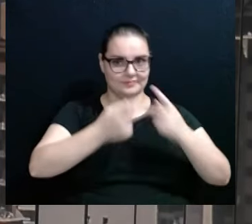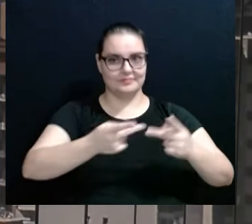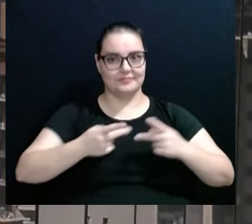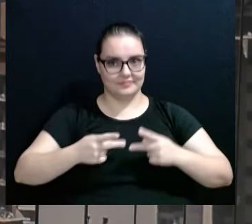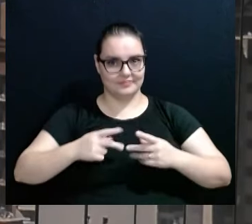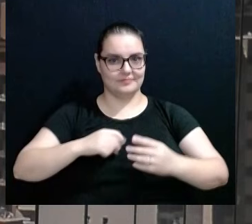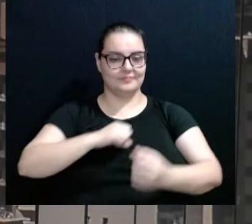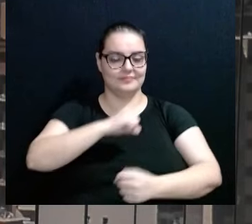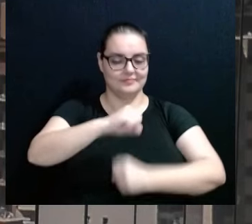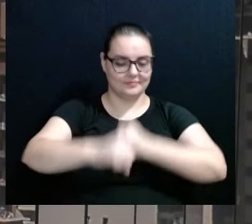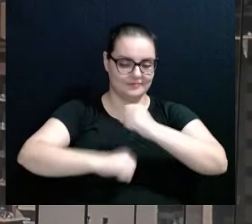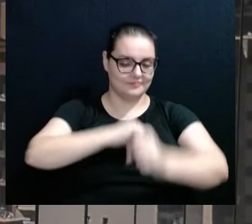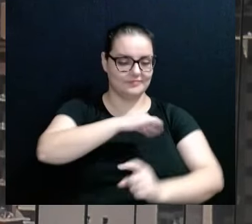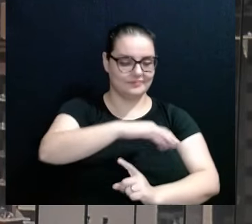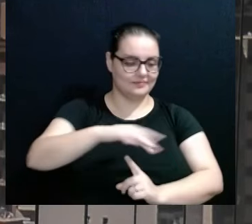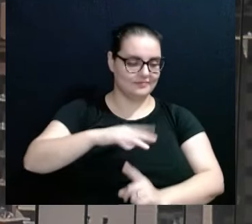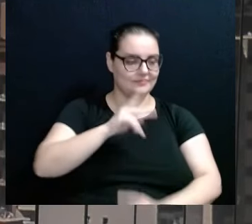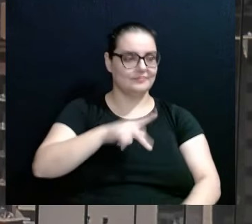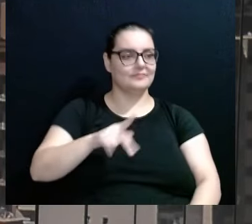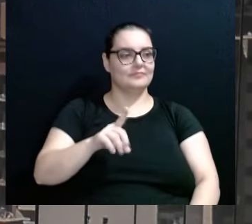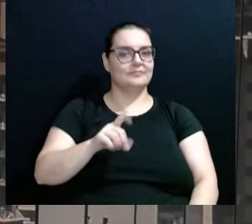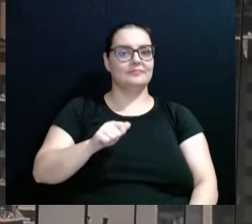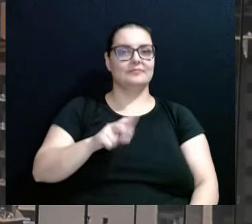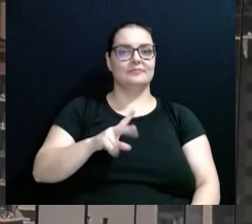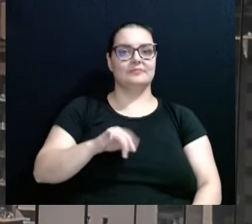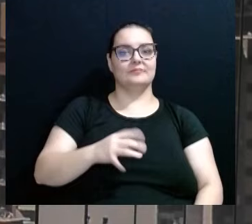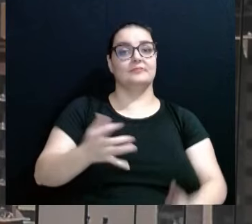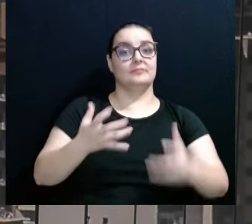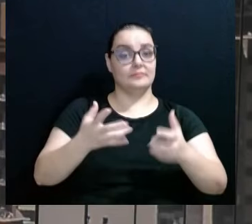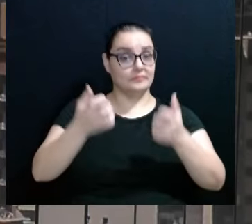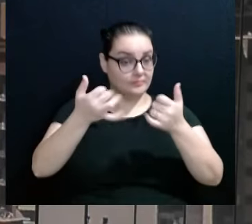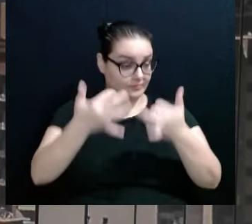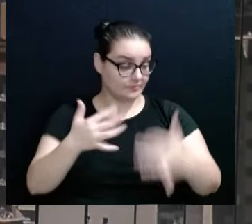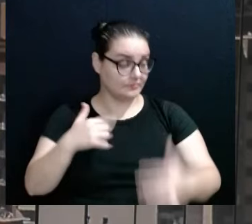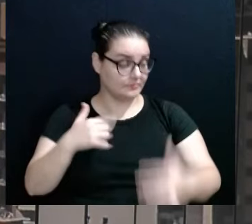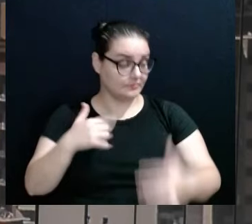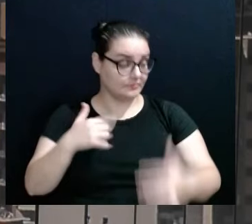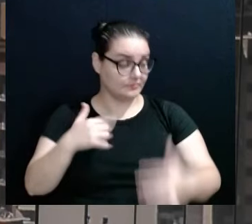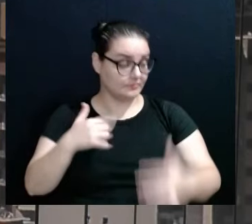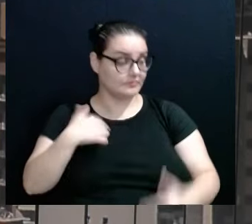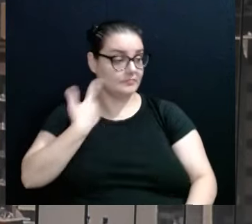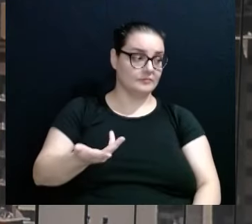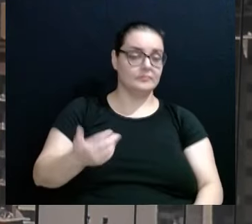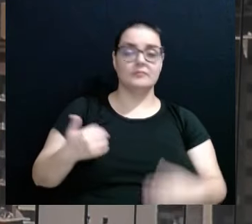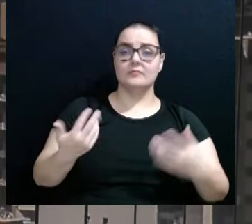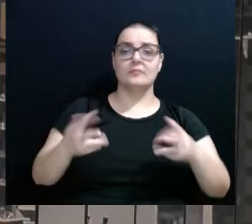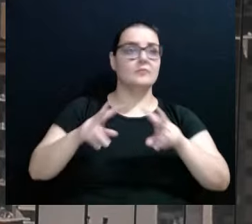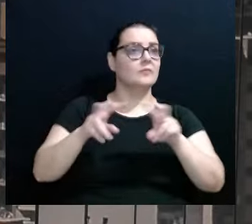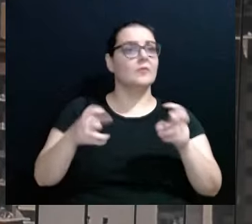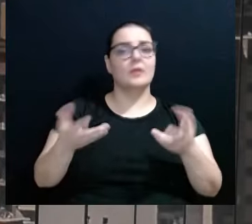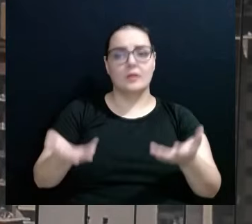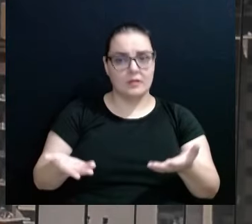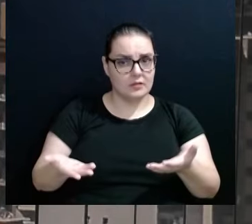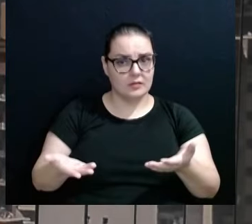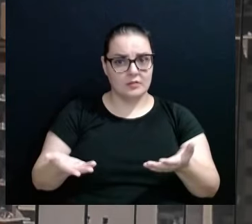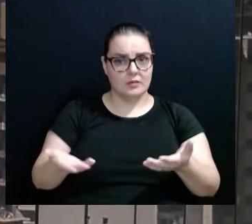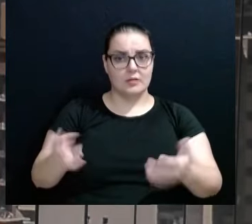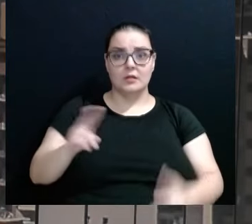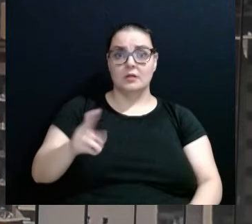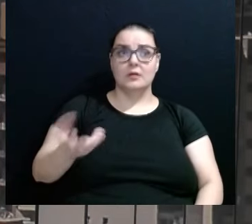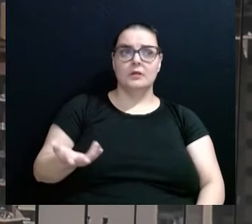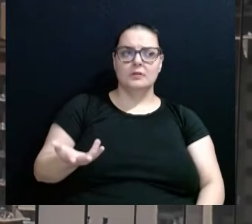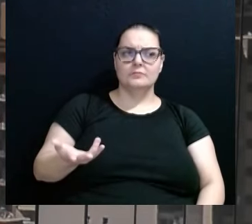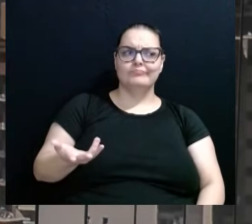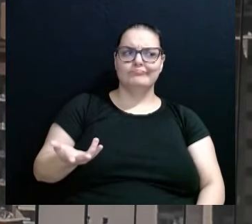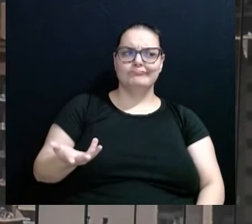gente. Seja bem-vindo ao Giro Ambiental, professor Davi, e eu já quero que o senhor explique para a gente que tema é